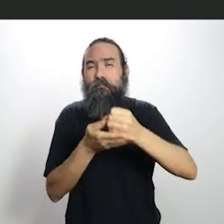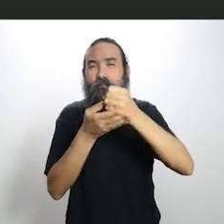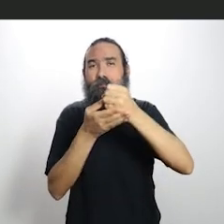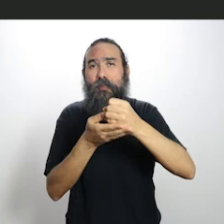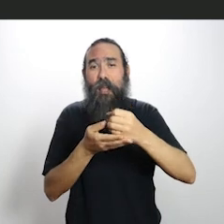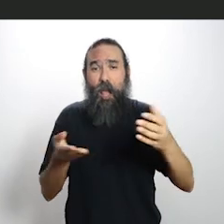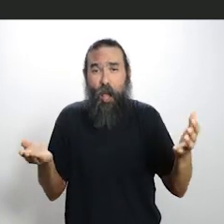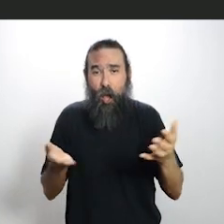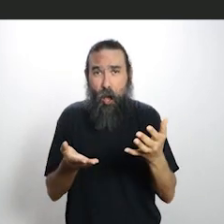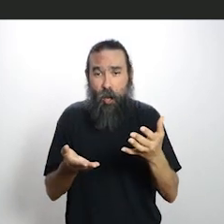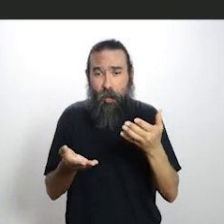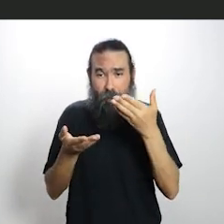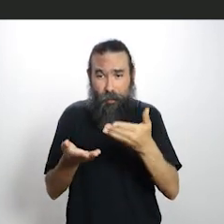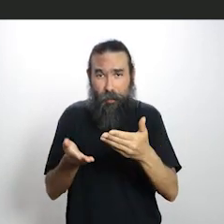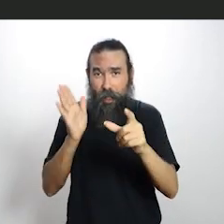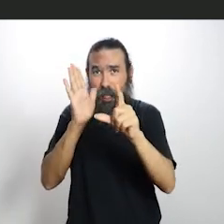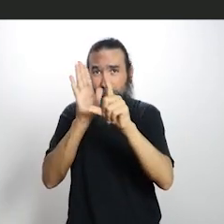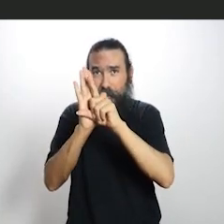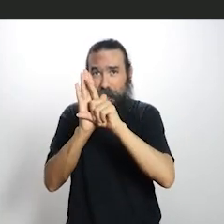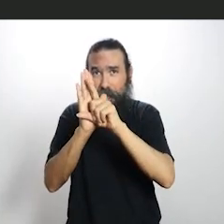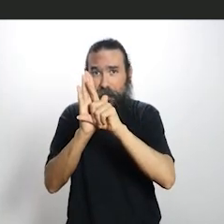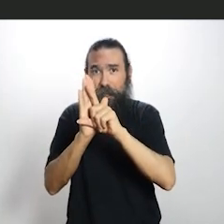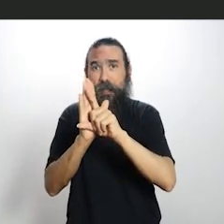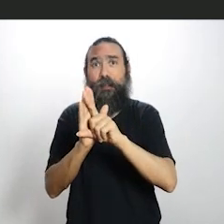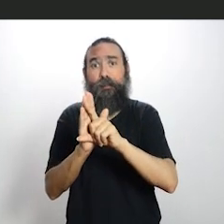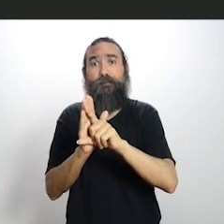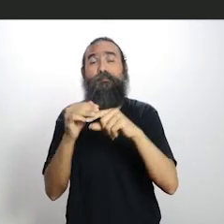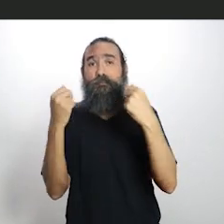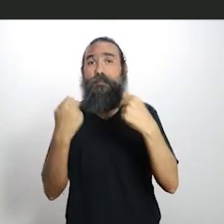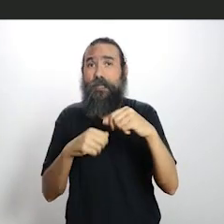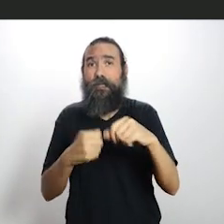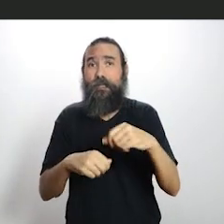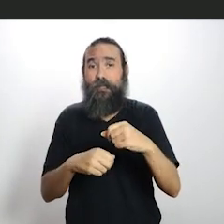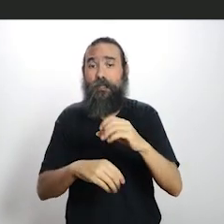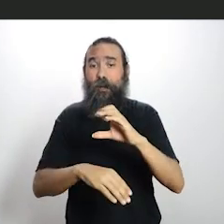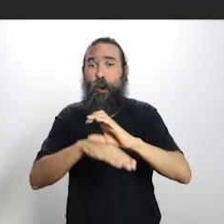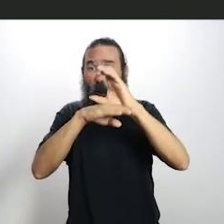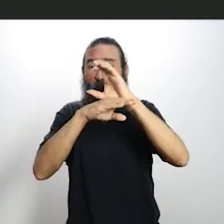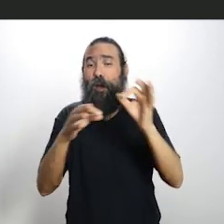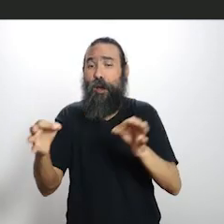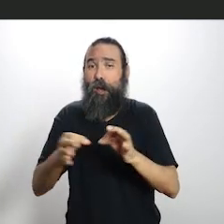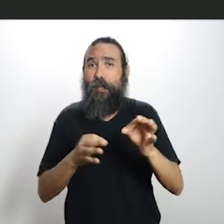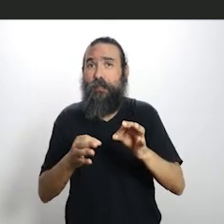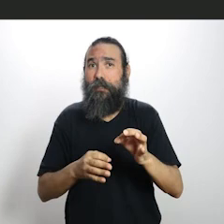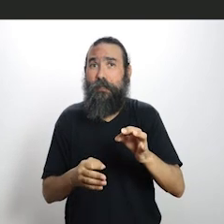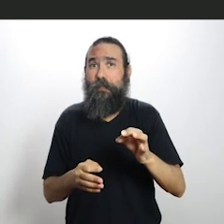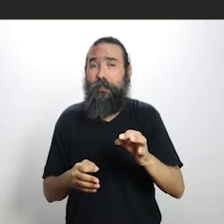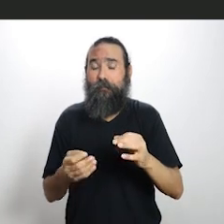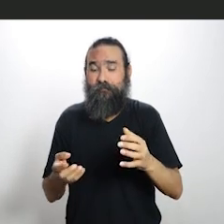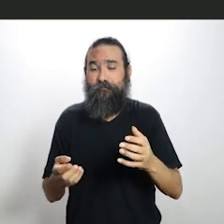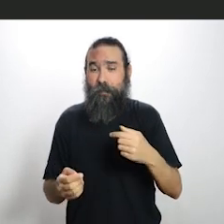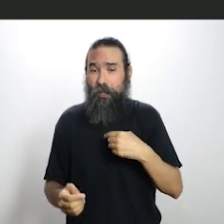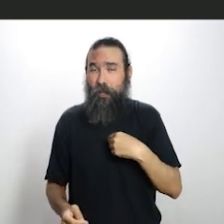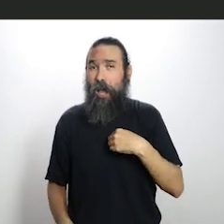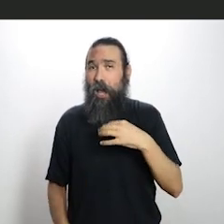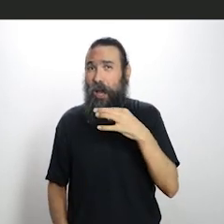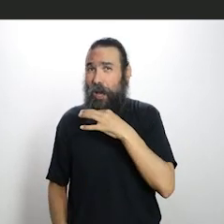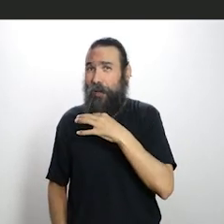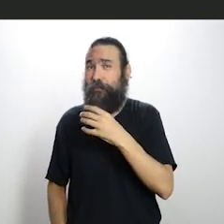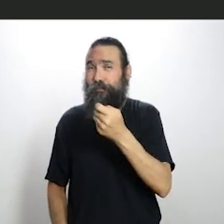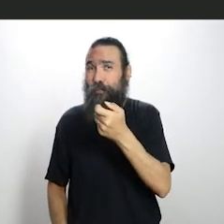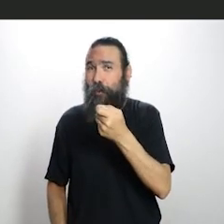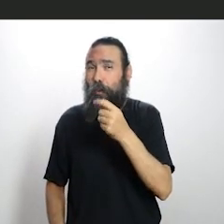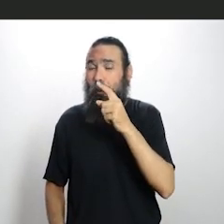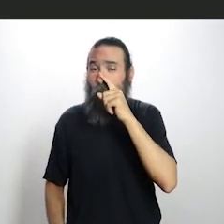perigoso porque infelizmente muitas delas não tem diálogo só tem apenas os conselhos de fachada